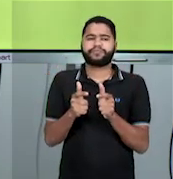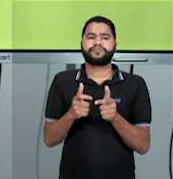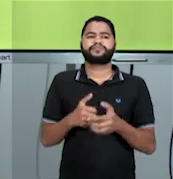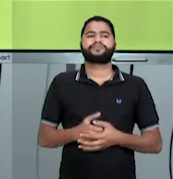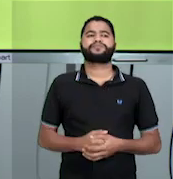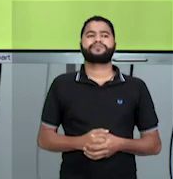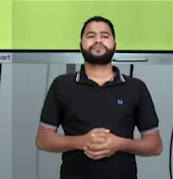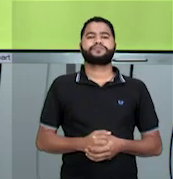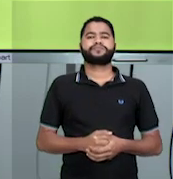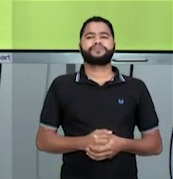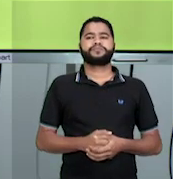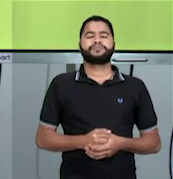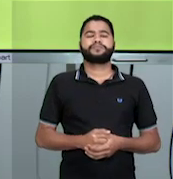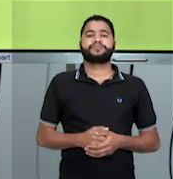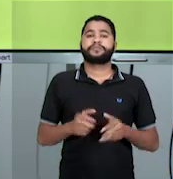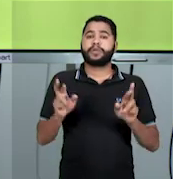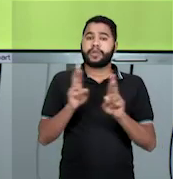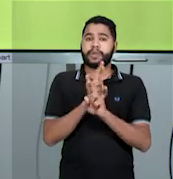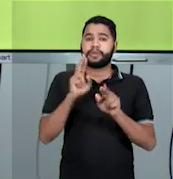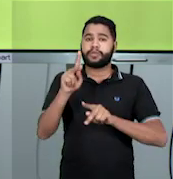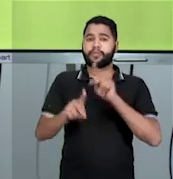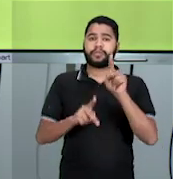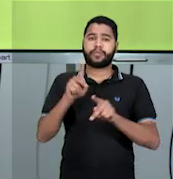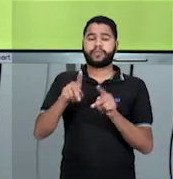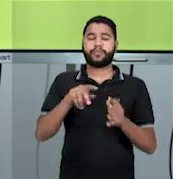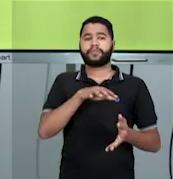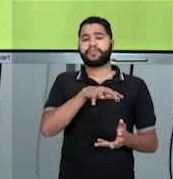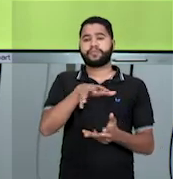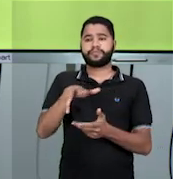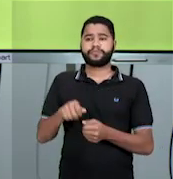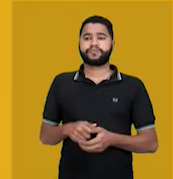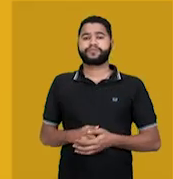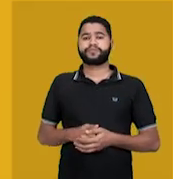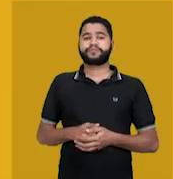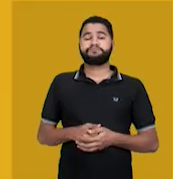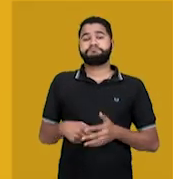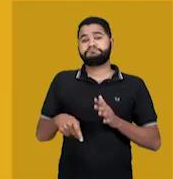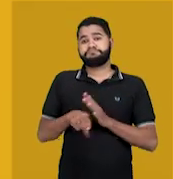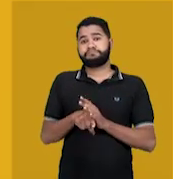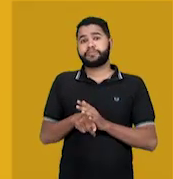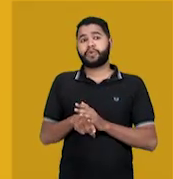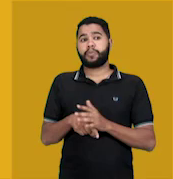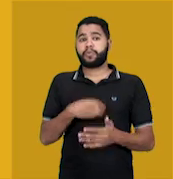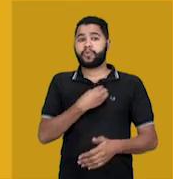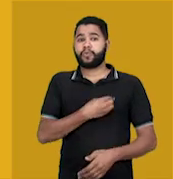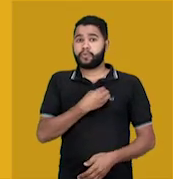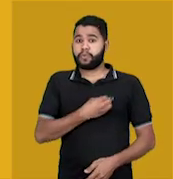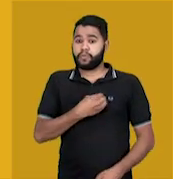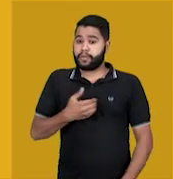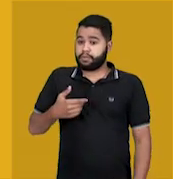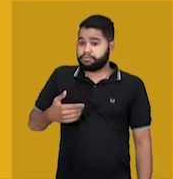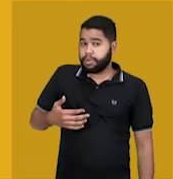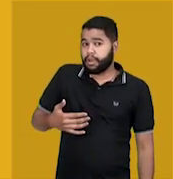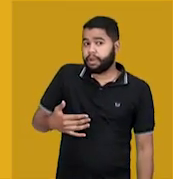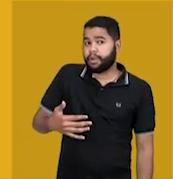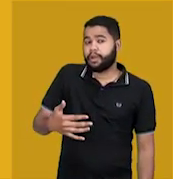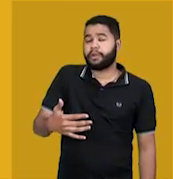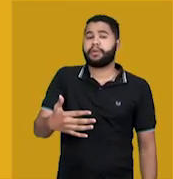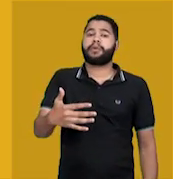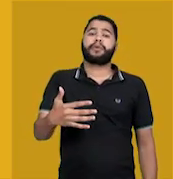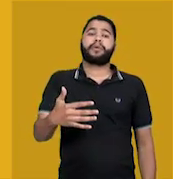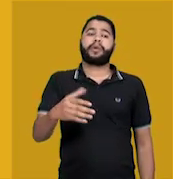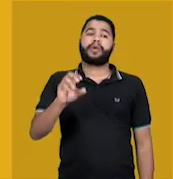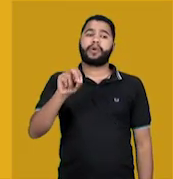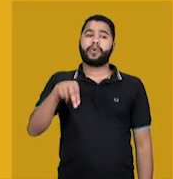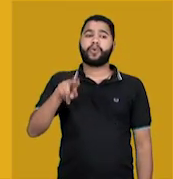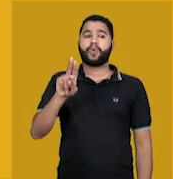de habitantes, né, em relação à população mundial, tá? E em termos de longevidade, segundo as projeções da ONU, ou